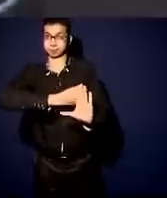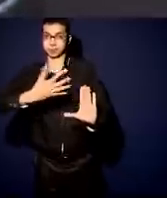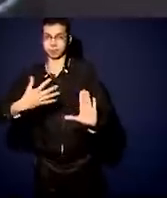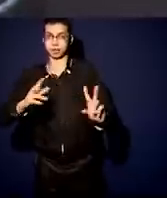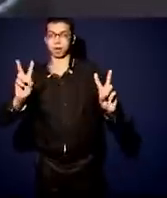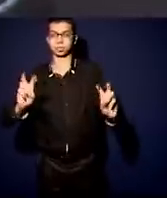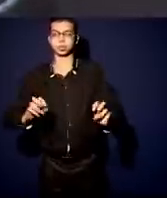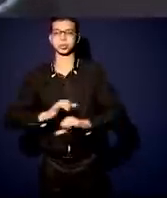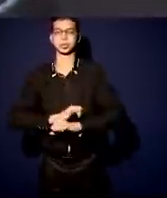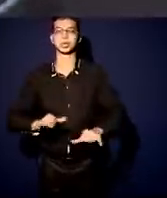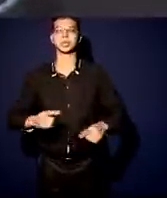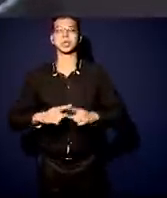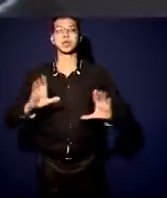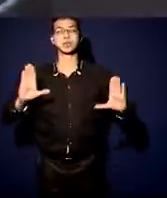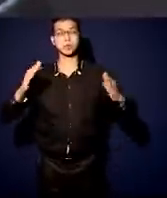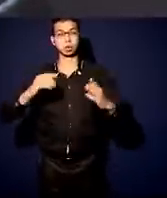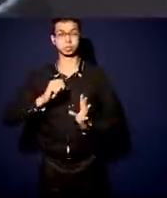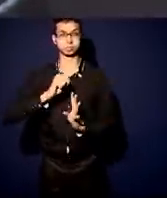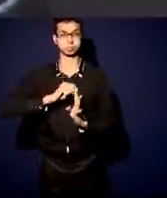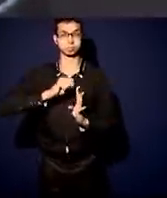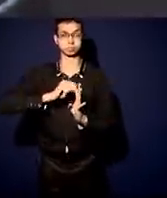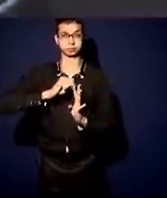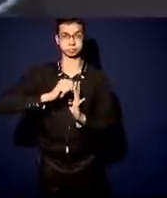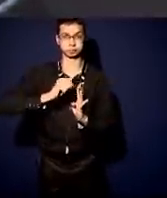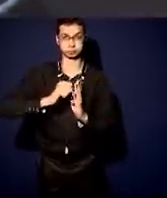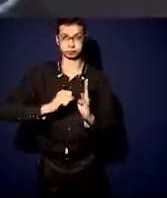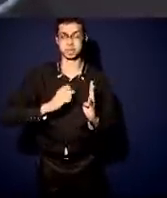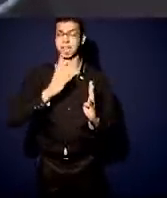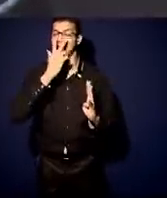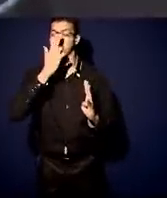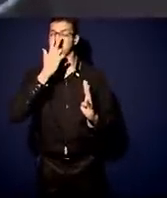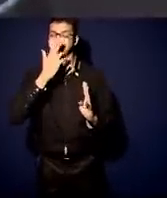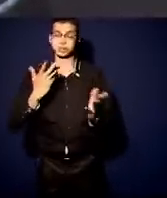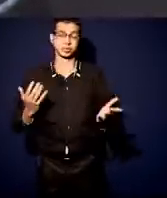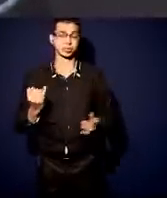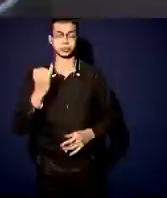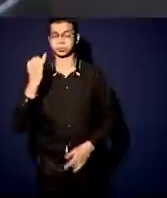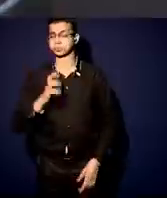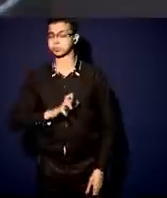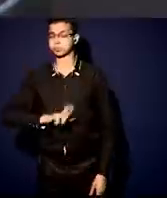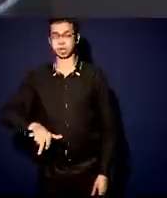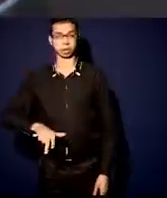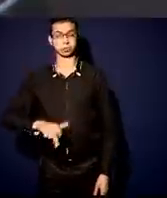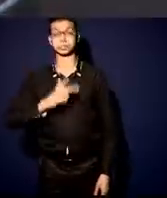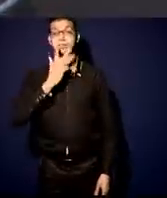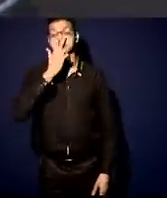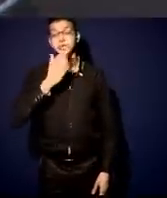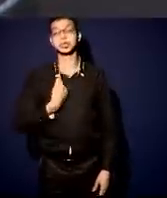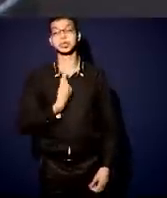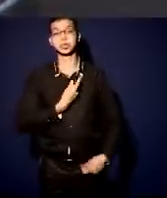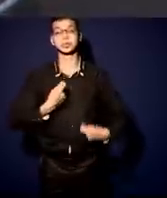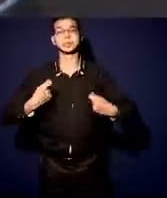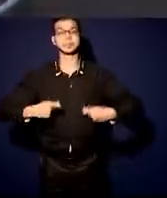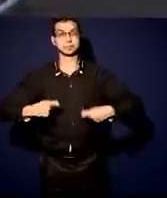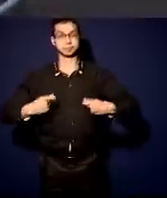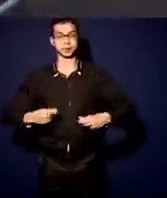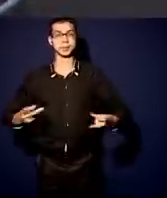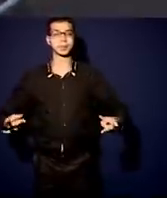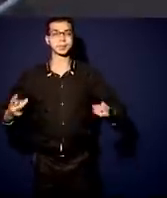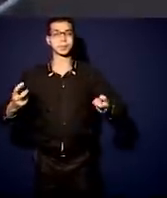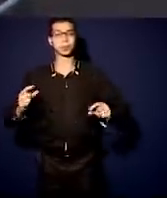o foco no ano no calendário talvez não seja uma coisa é tão importante talvez a gente devo olhar aquele Horizonte